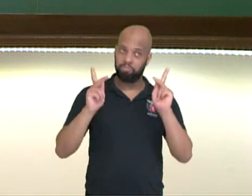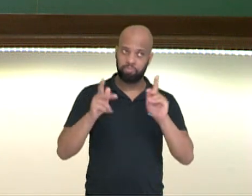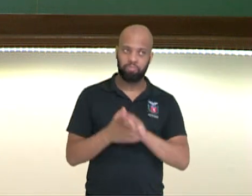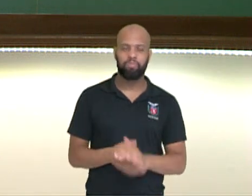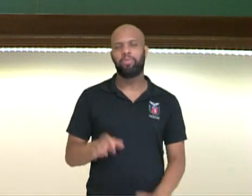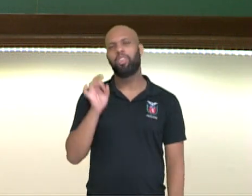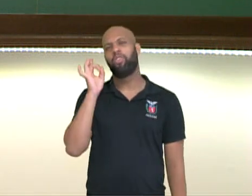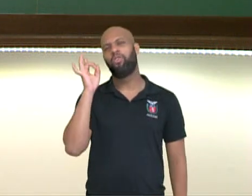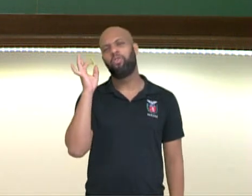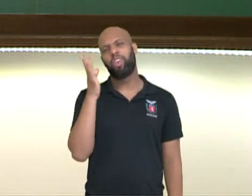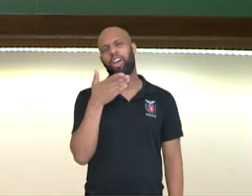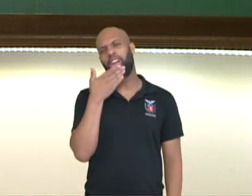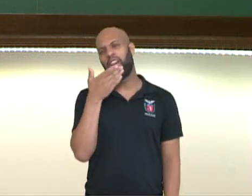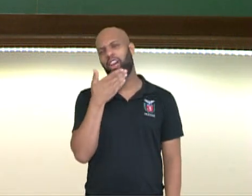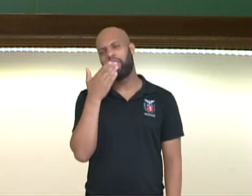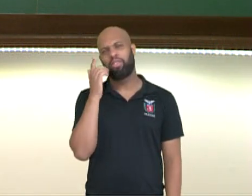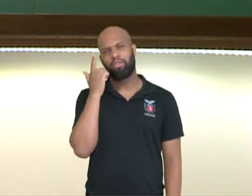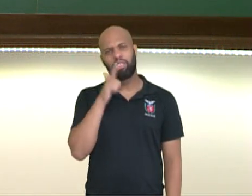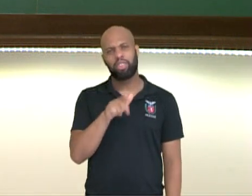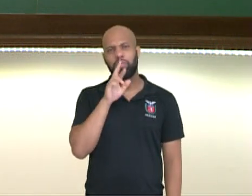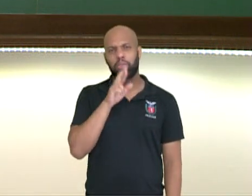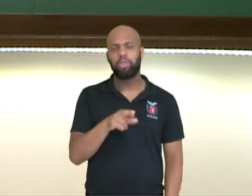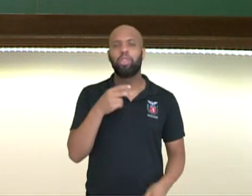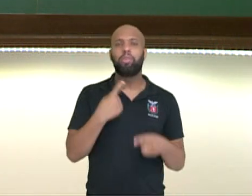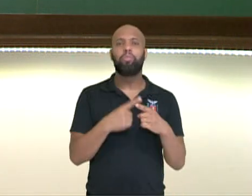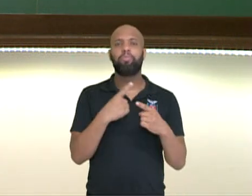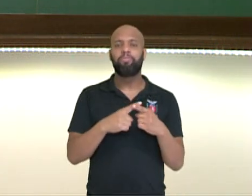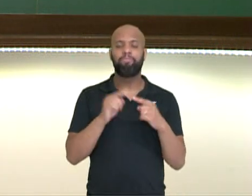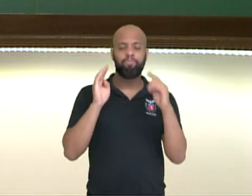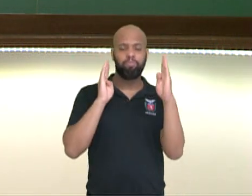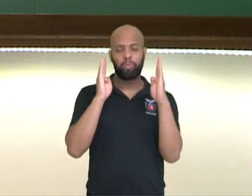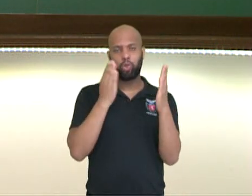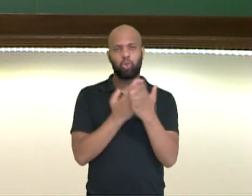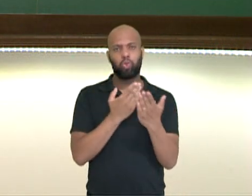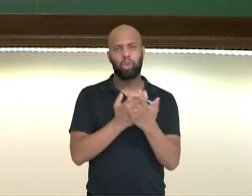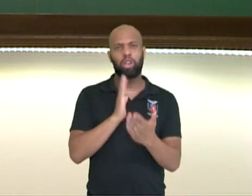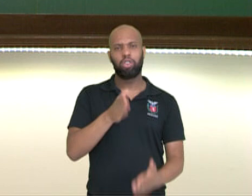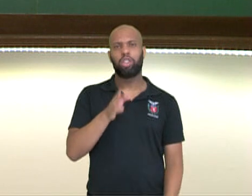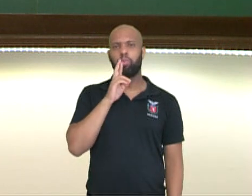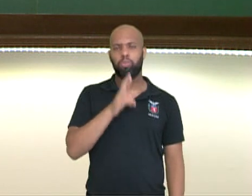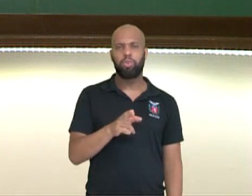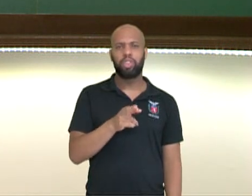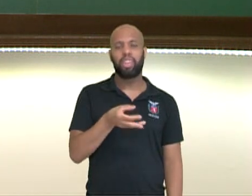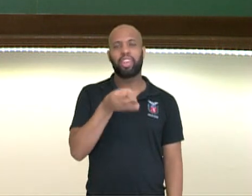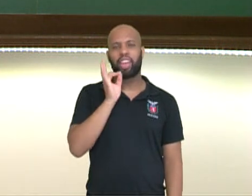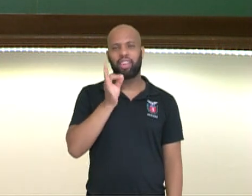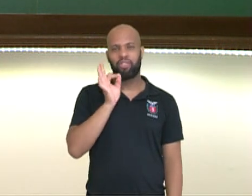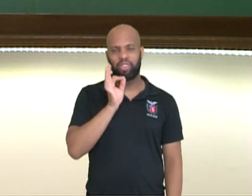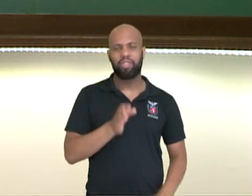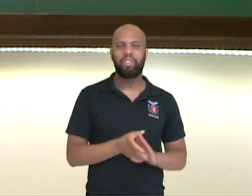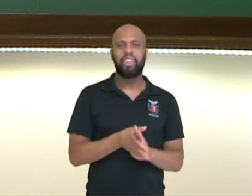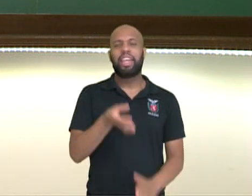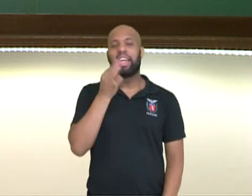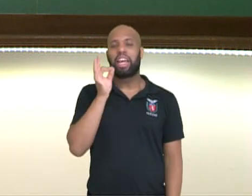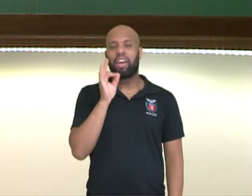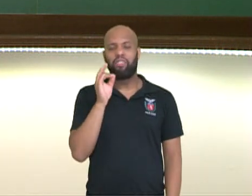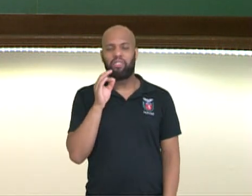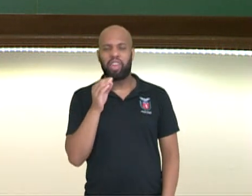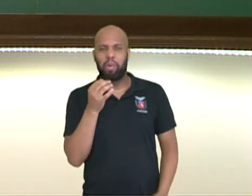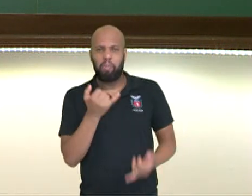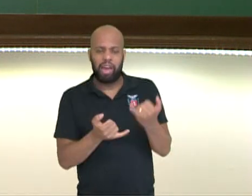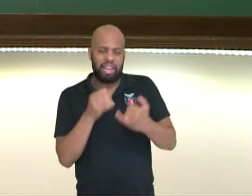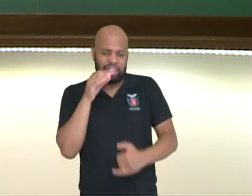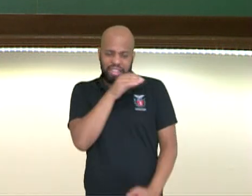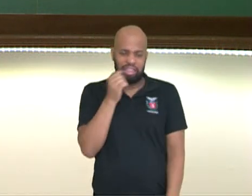Ok, muito fácil, né? Eu acho que durante a aula eu já falei a resposta. É o café. O café te queima muito mais que as